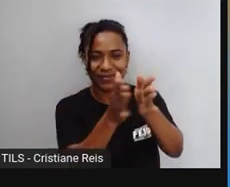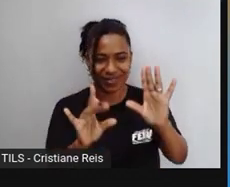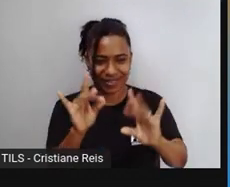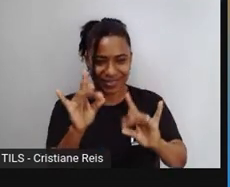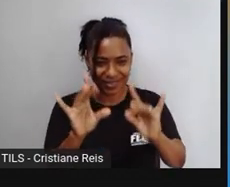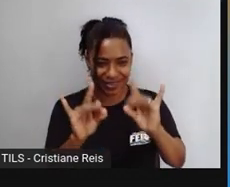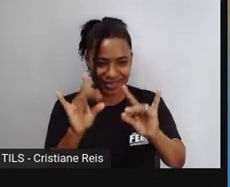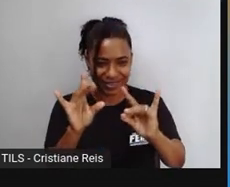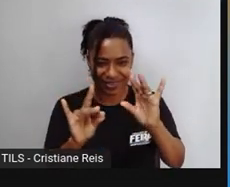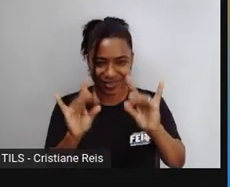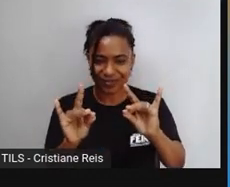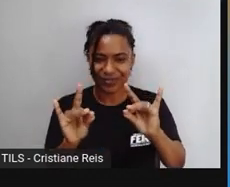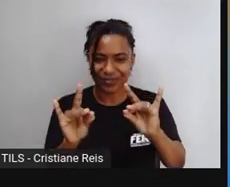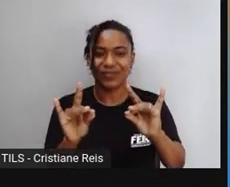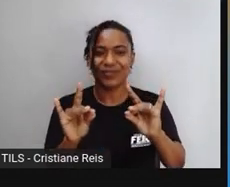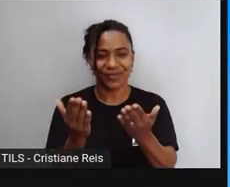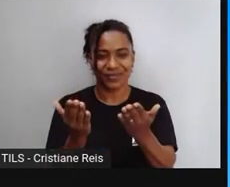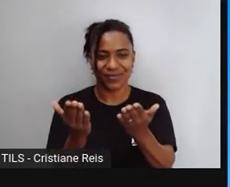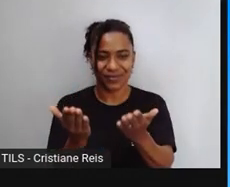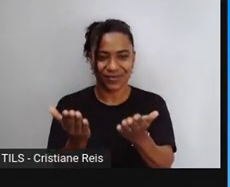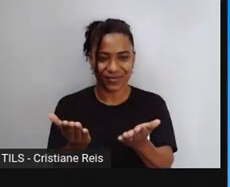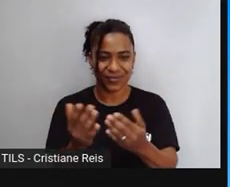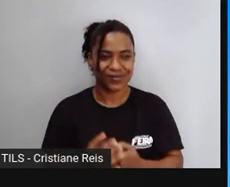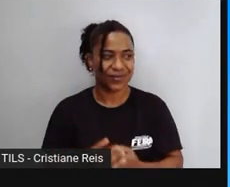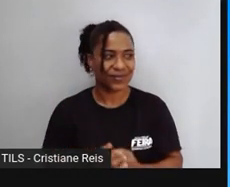aqui nesta imagem.